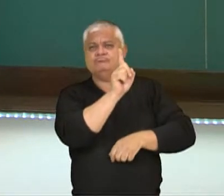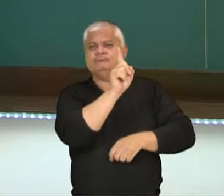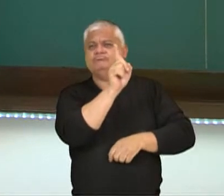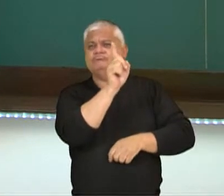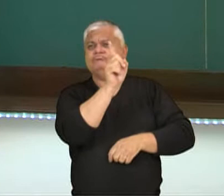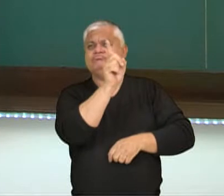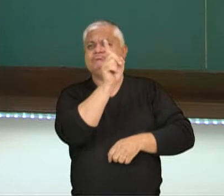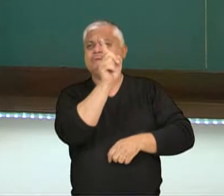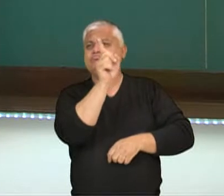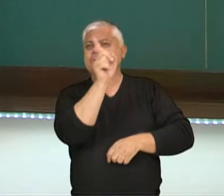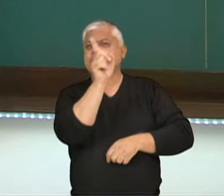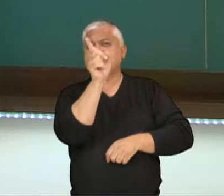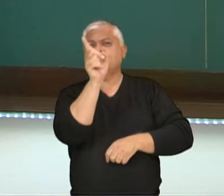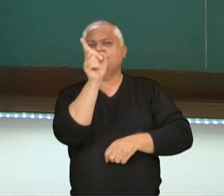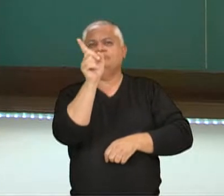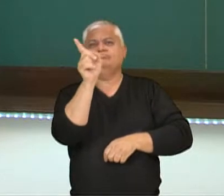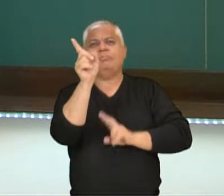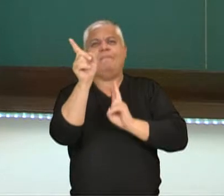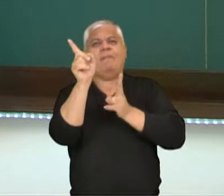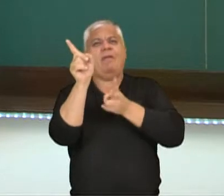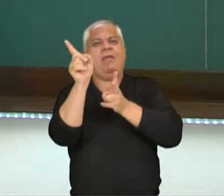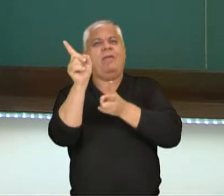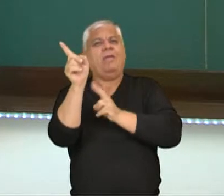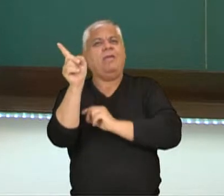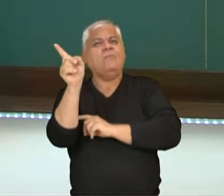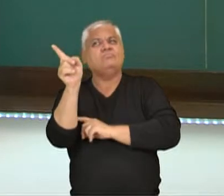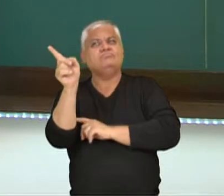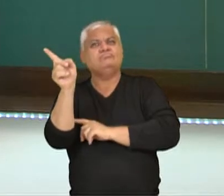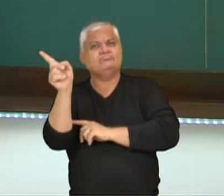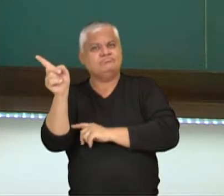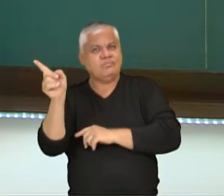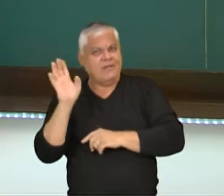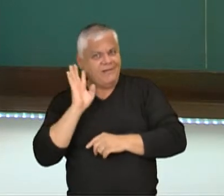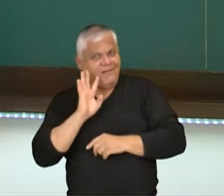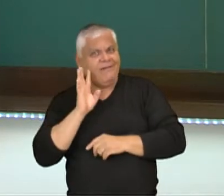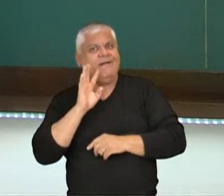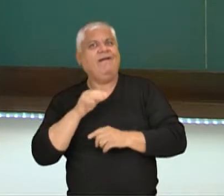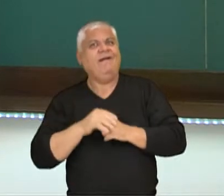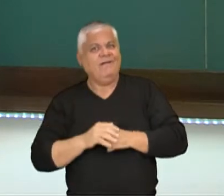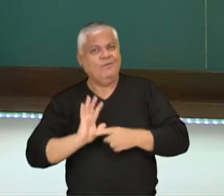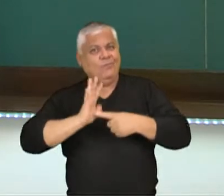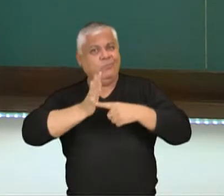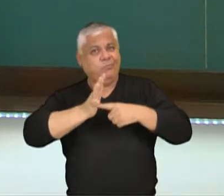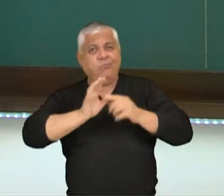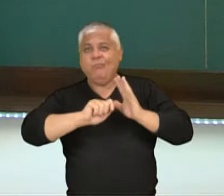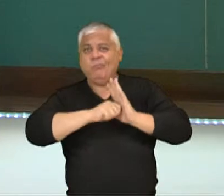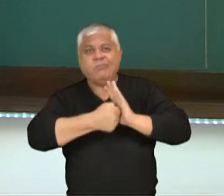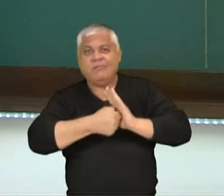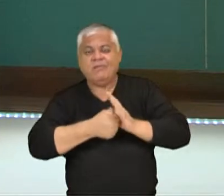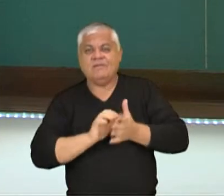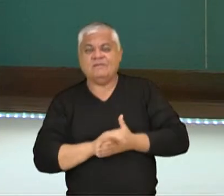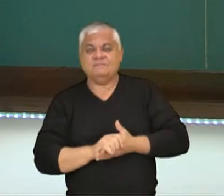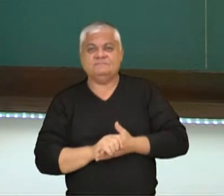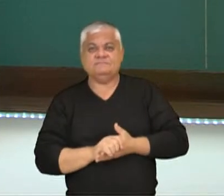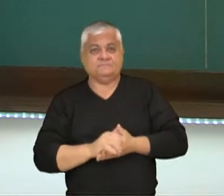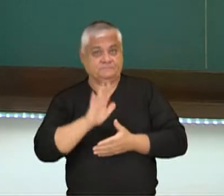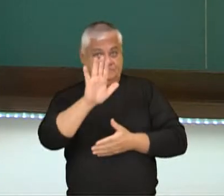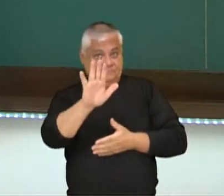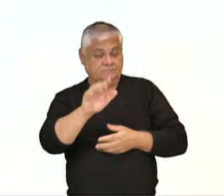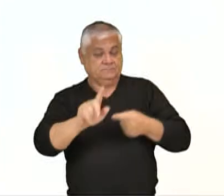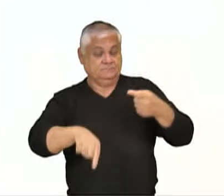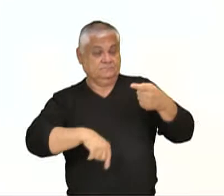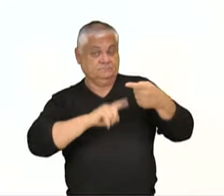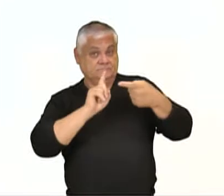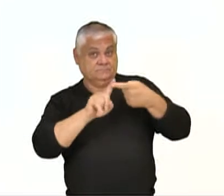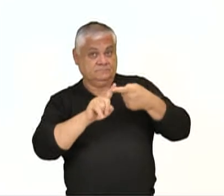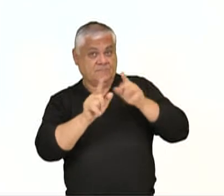por inércia, ela vai manter aquela velocidade. Que bacana isso, né? Então, pessoal, falando um pouquinho dessa segunda